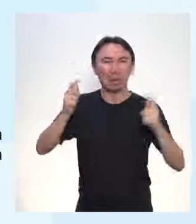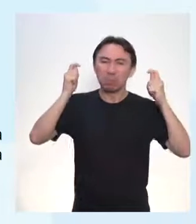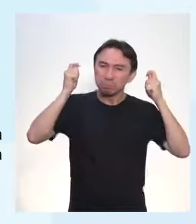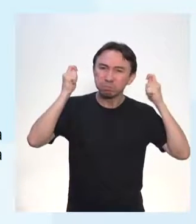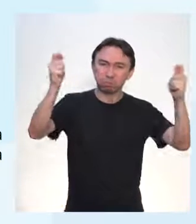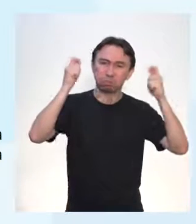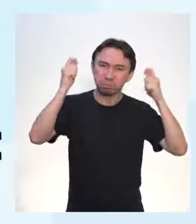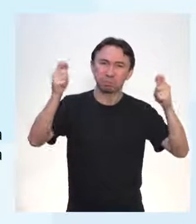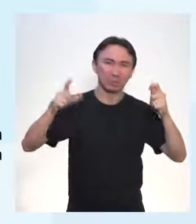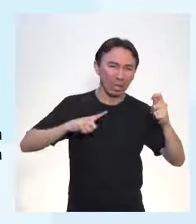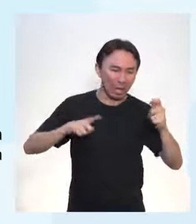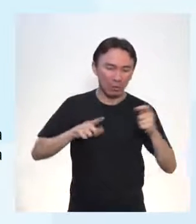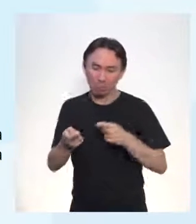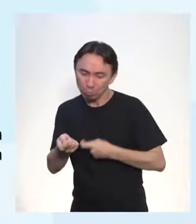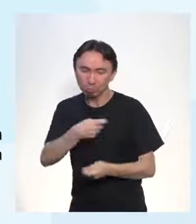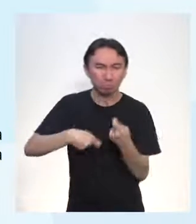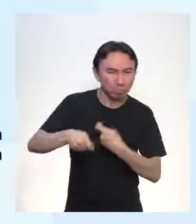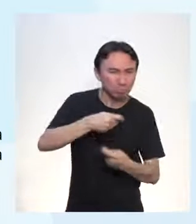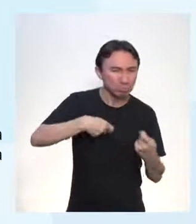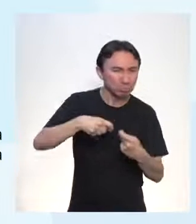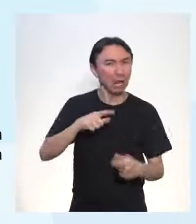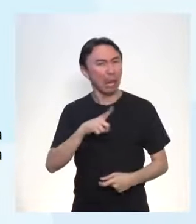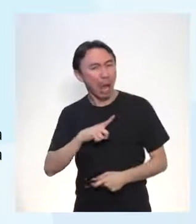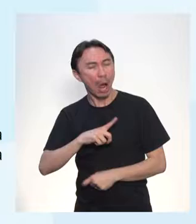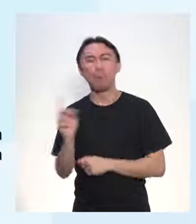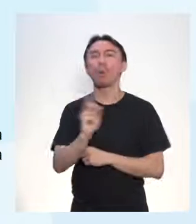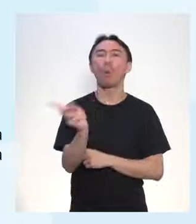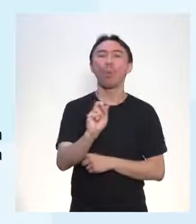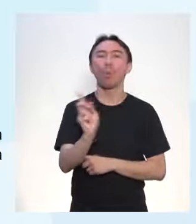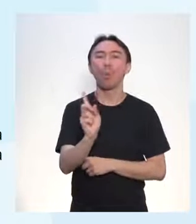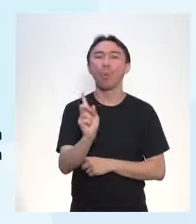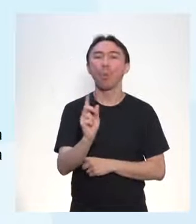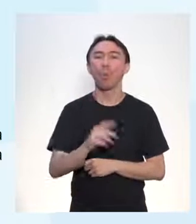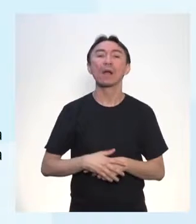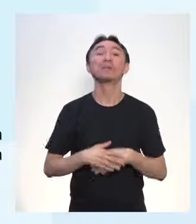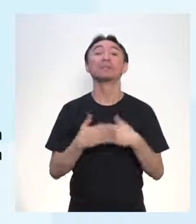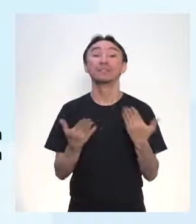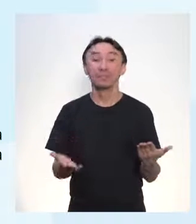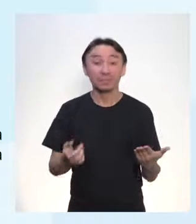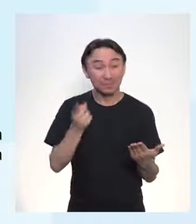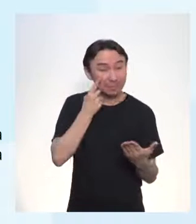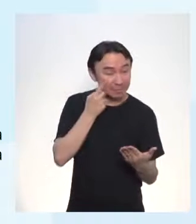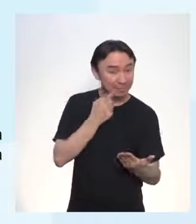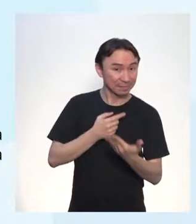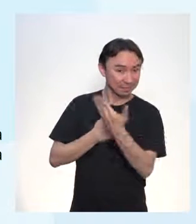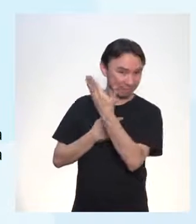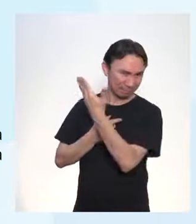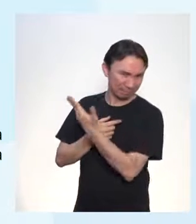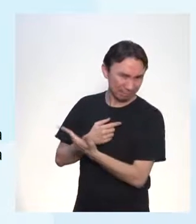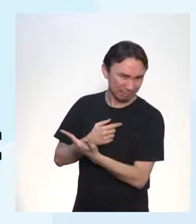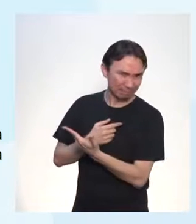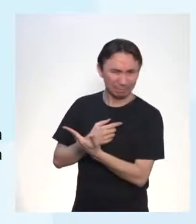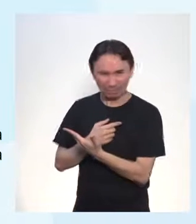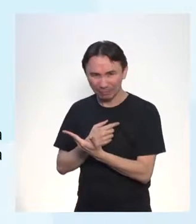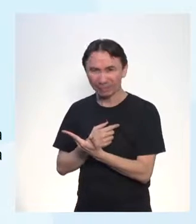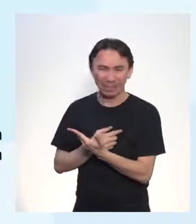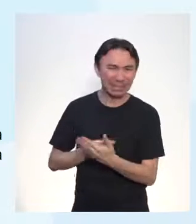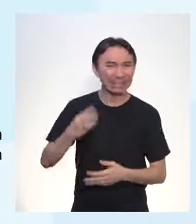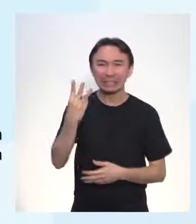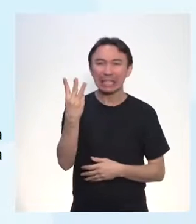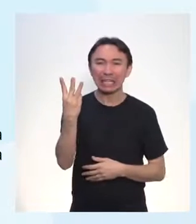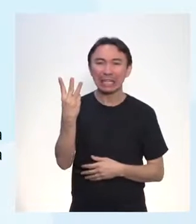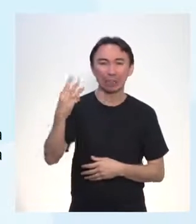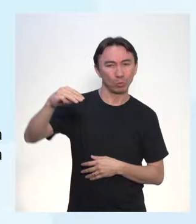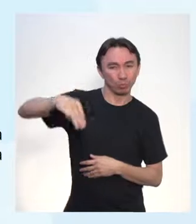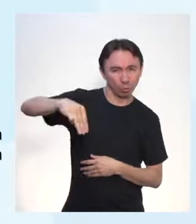histórica das práticas mercantilistas? E aí, pessoal? Eu vou deixar essa imagem com vocês aí eu vou deixar 3